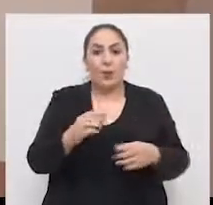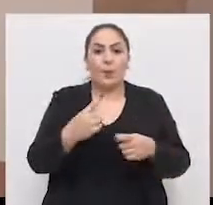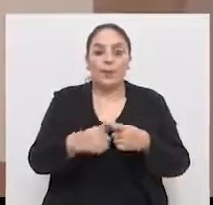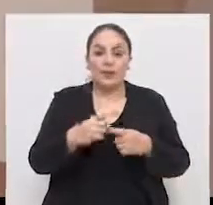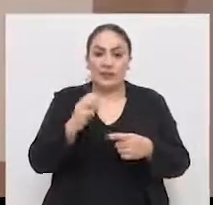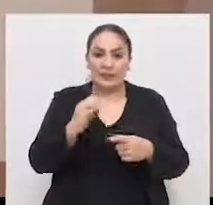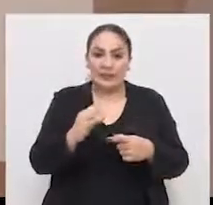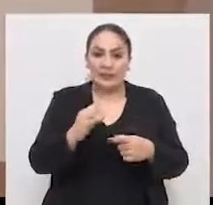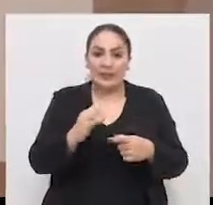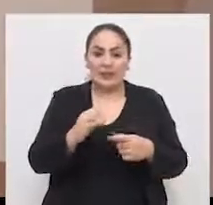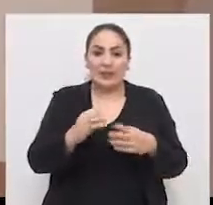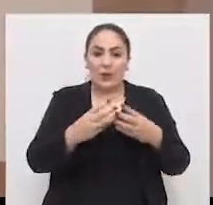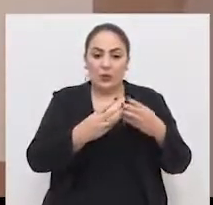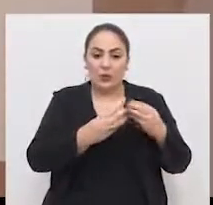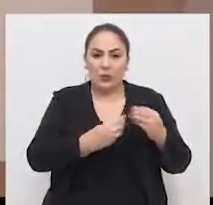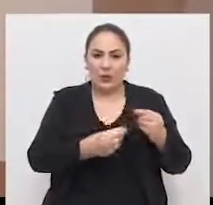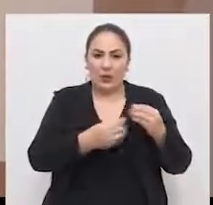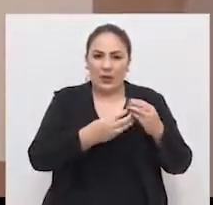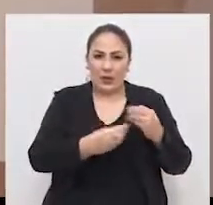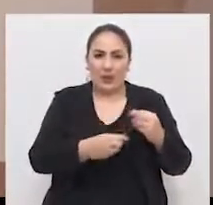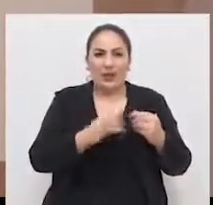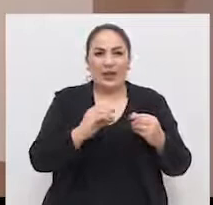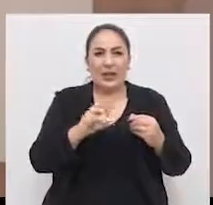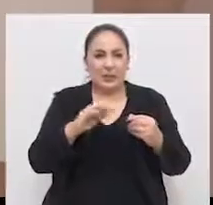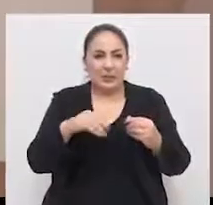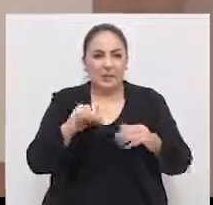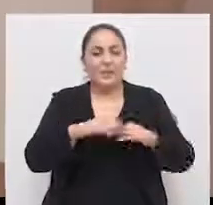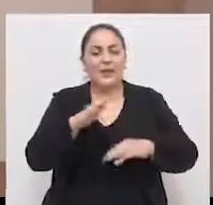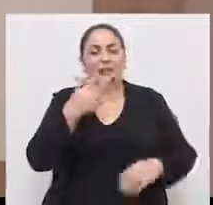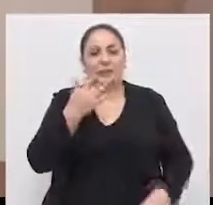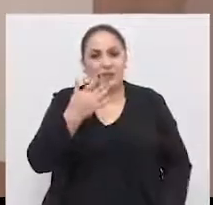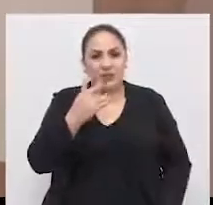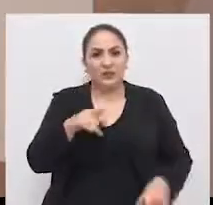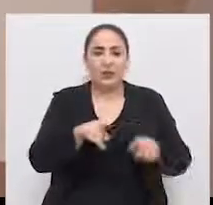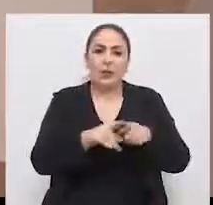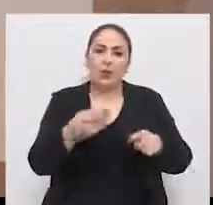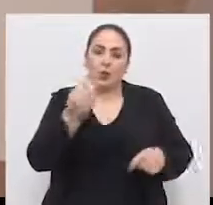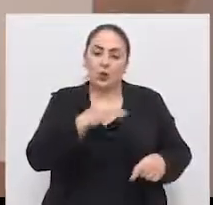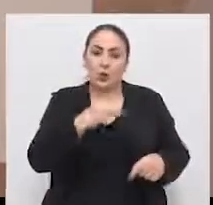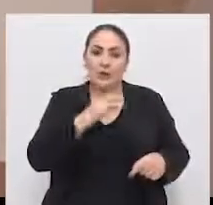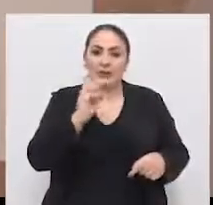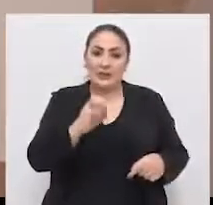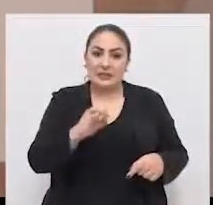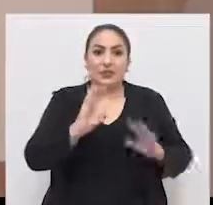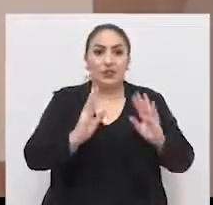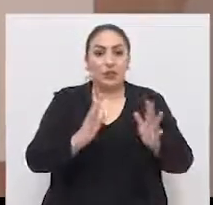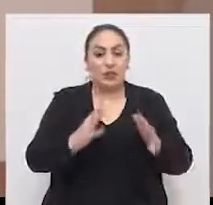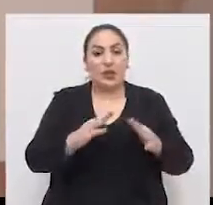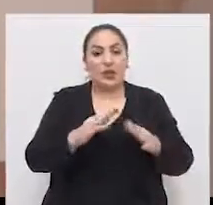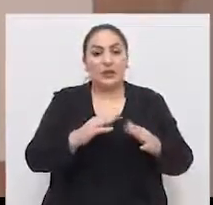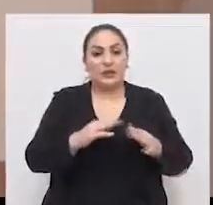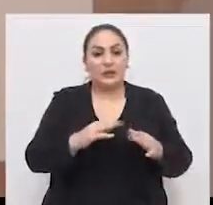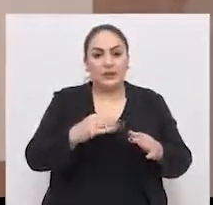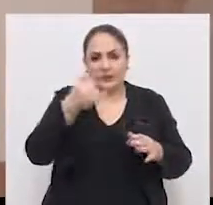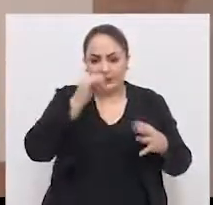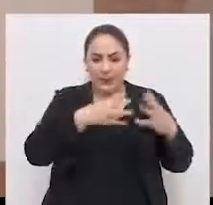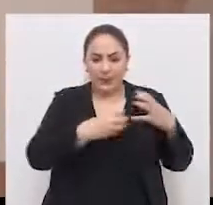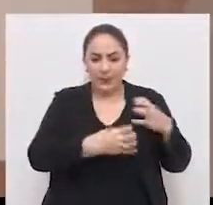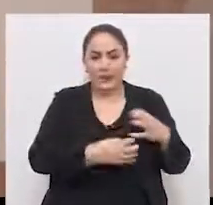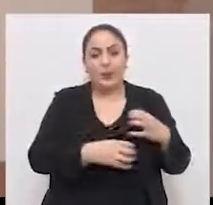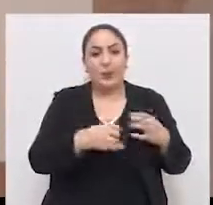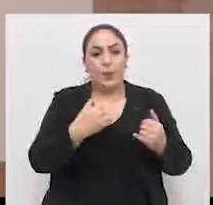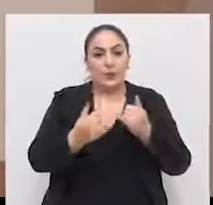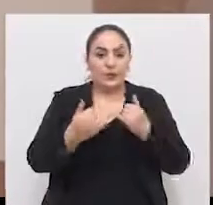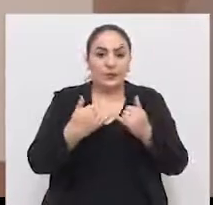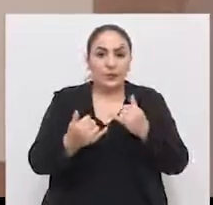porque se a textura do produto for em creme, vai ser mais fácil você aplicar ele se o cabelo já estiver desembaraçado.